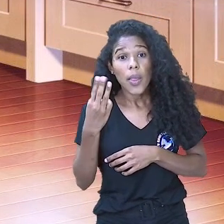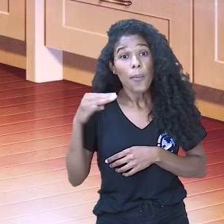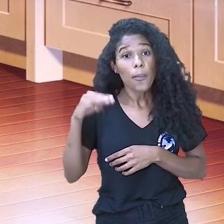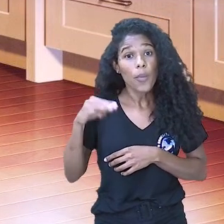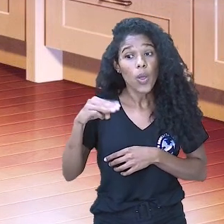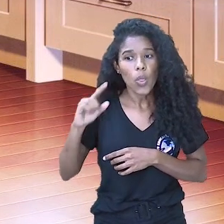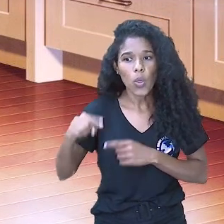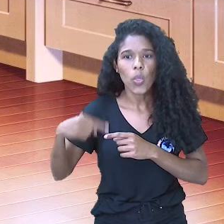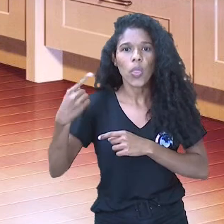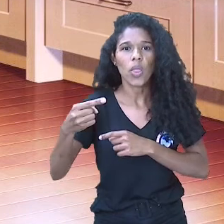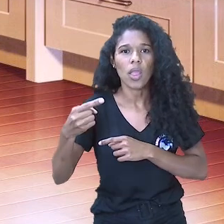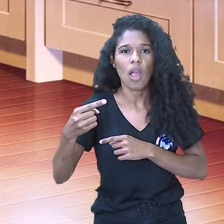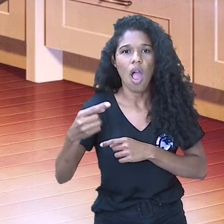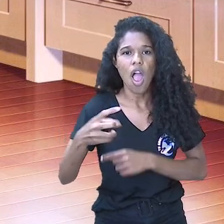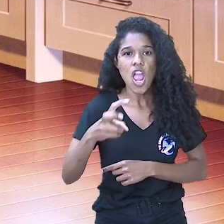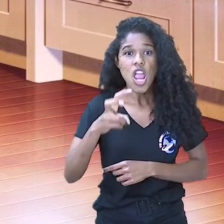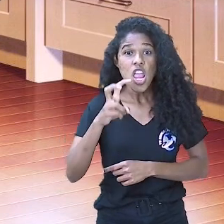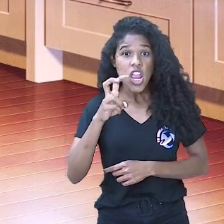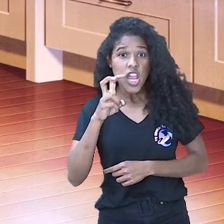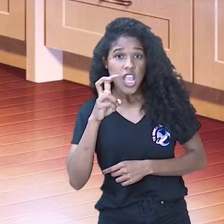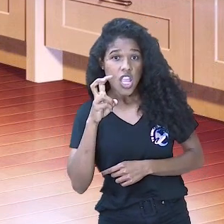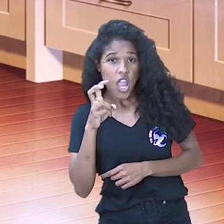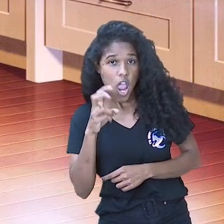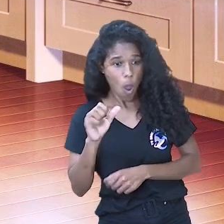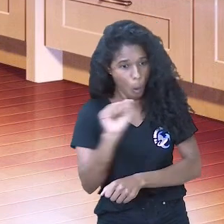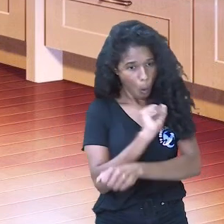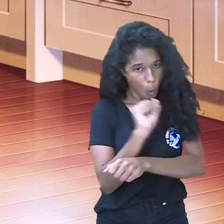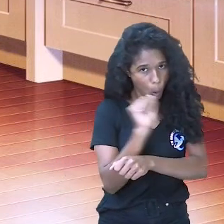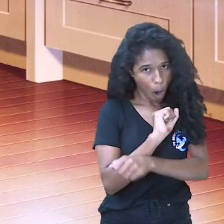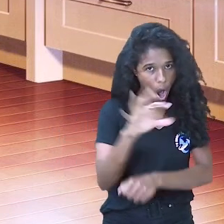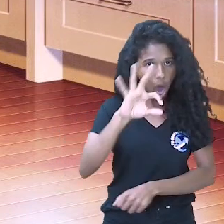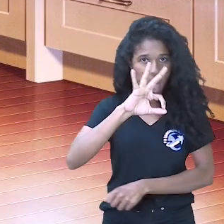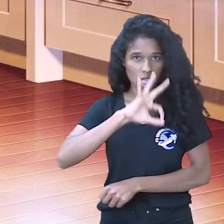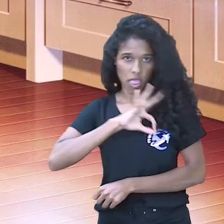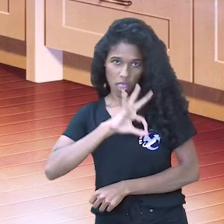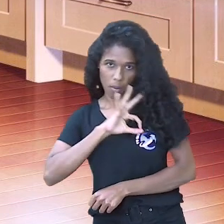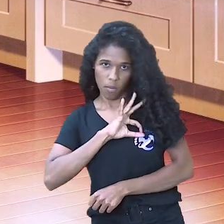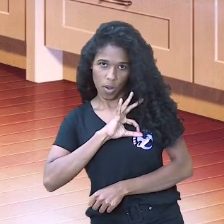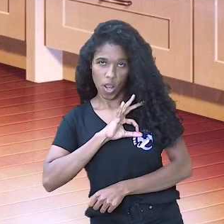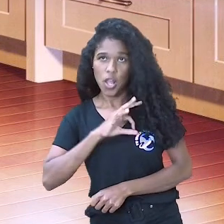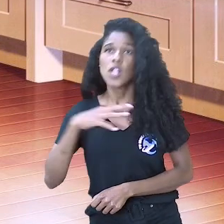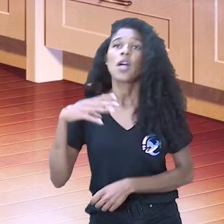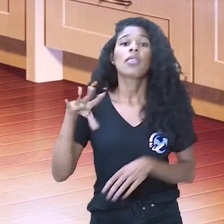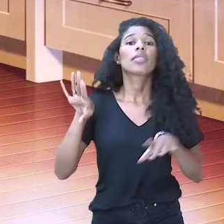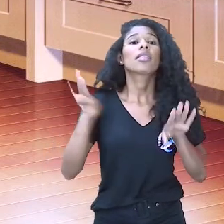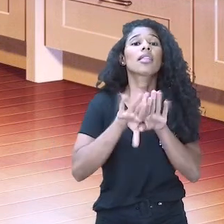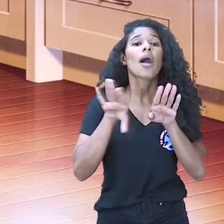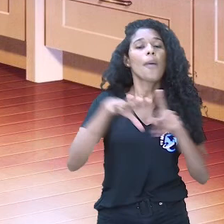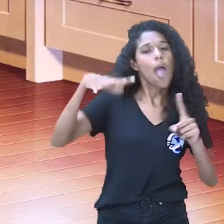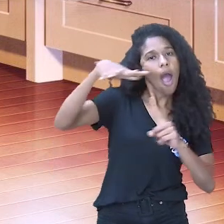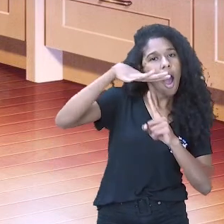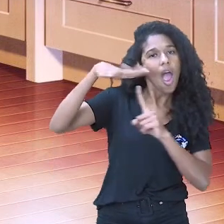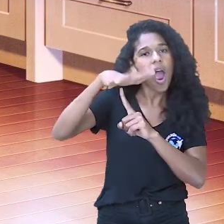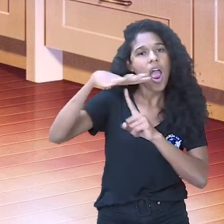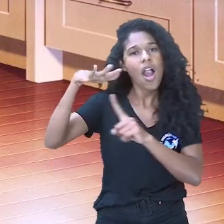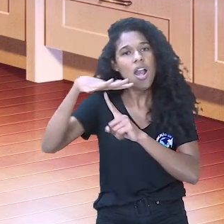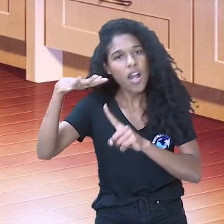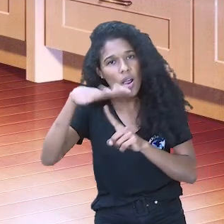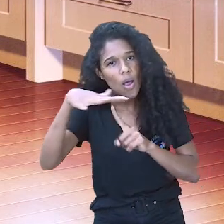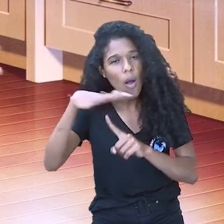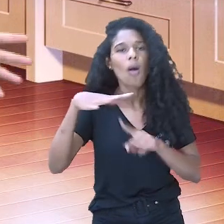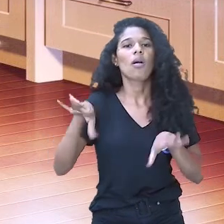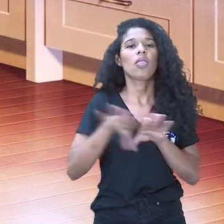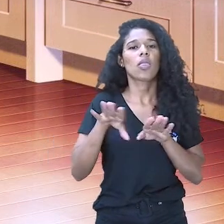um helicóptero, uma unidade do resgate, uma equipe do TV, e a turma dos direitos humanos, que